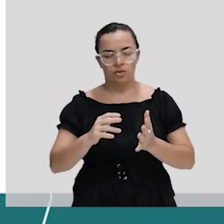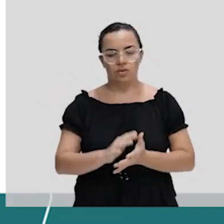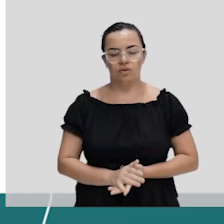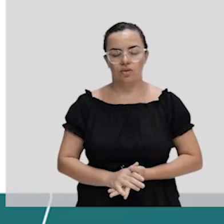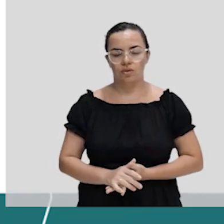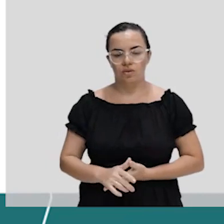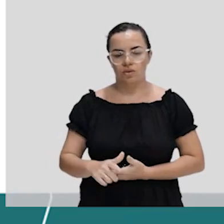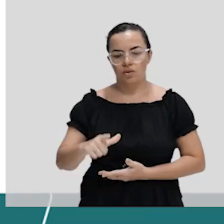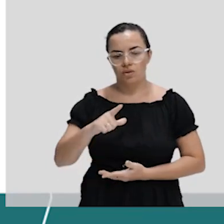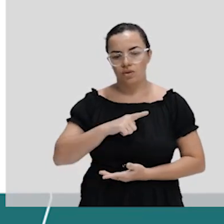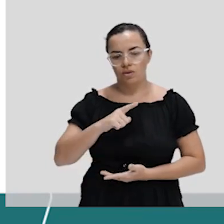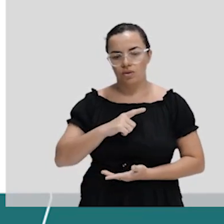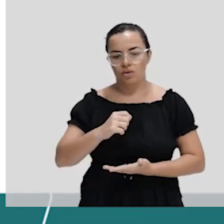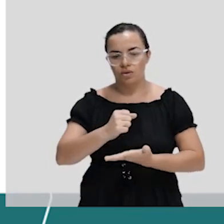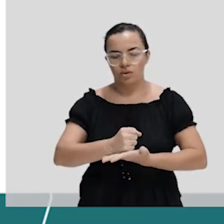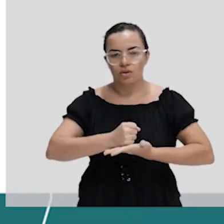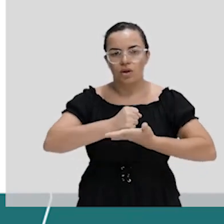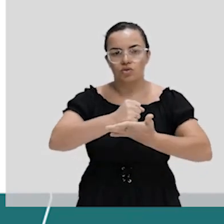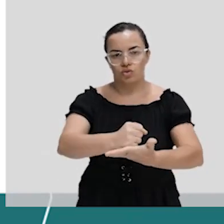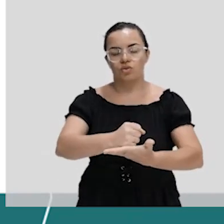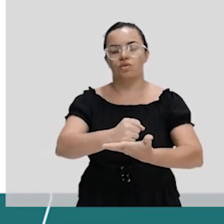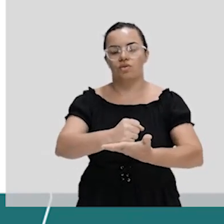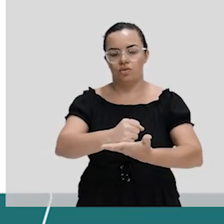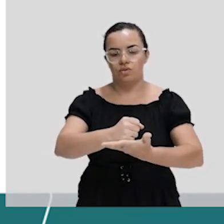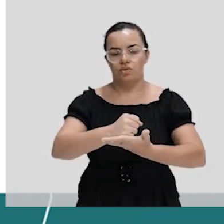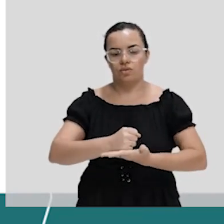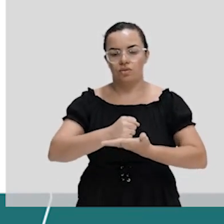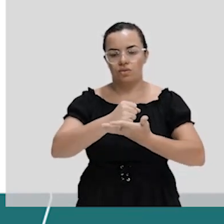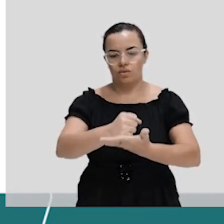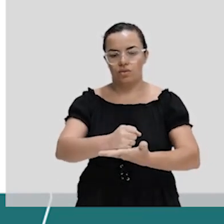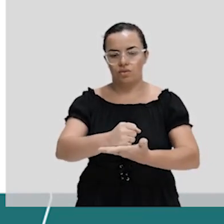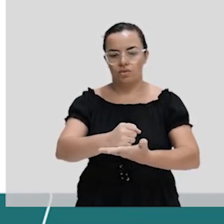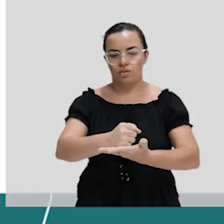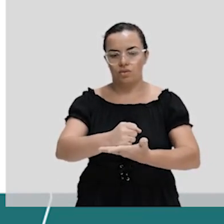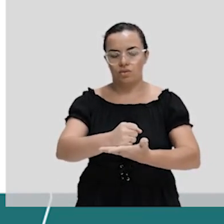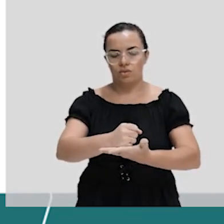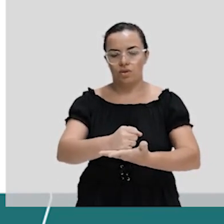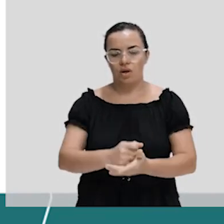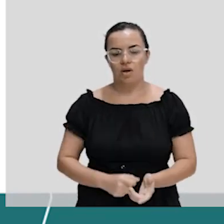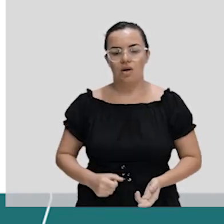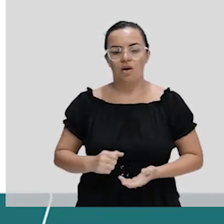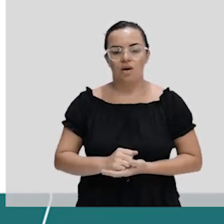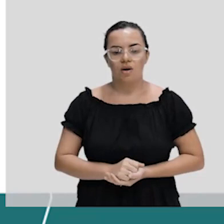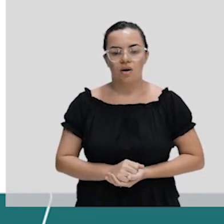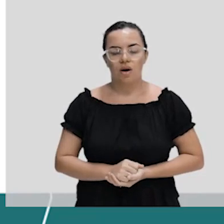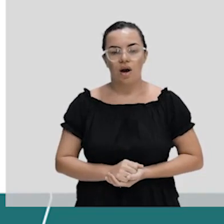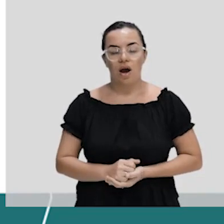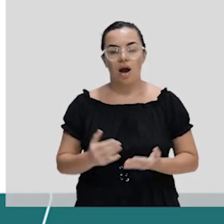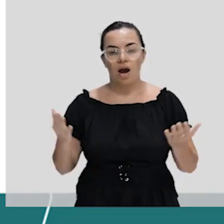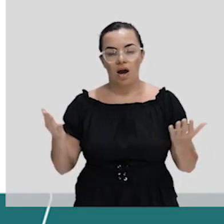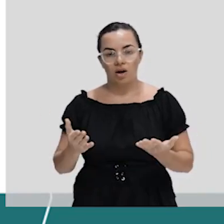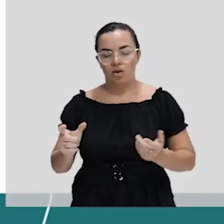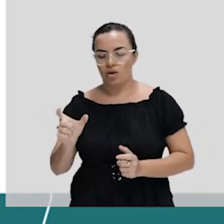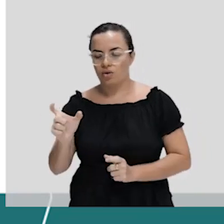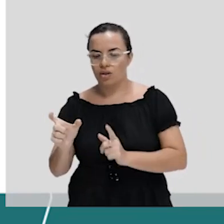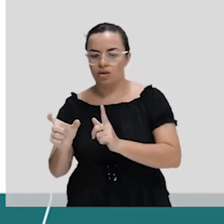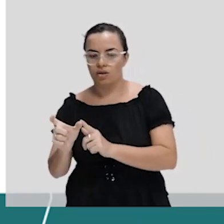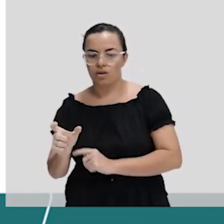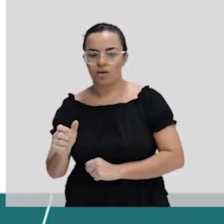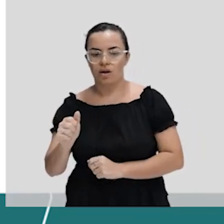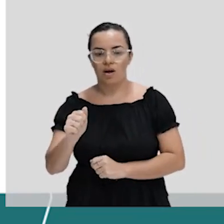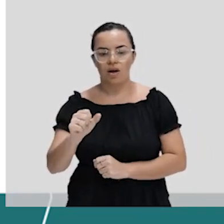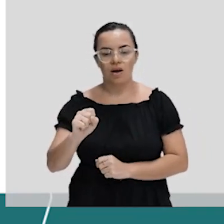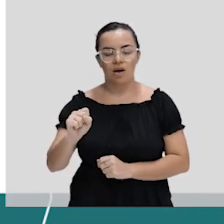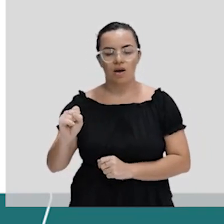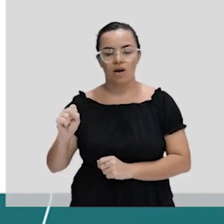tem sentido de prestar assistência. Olha só, assistir é verbo, assistência é nome.